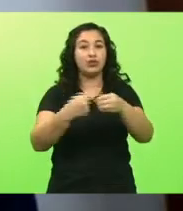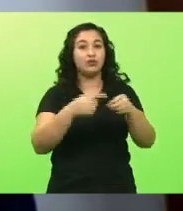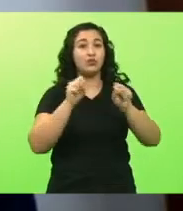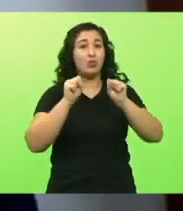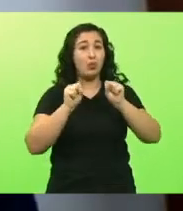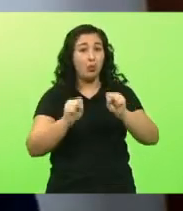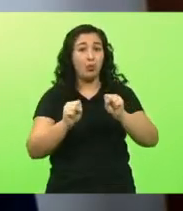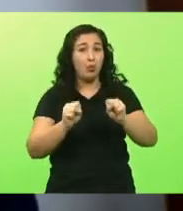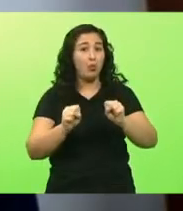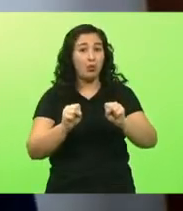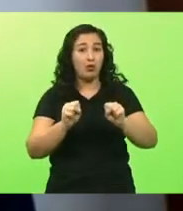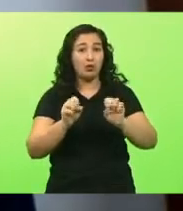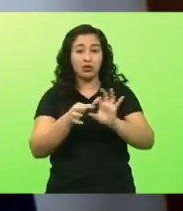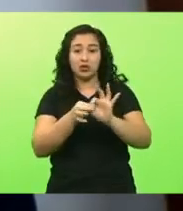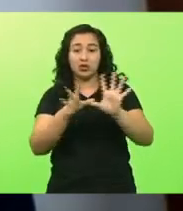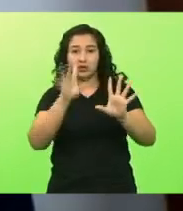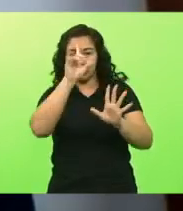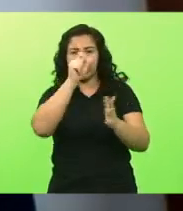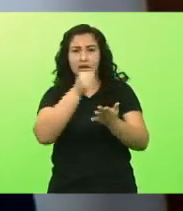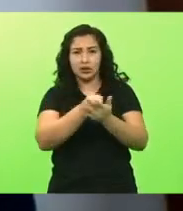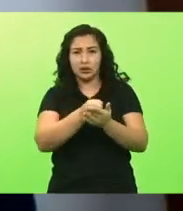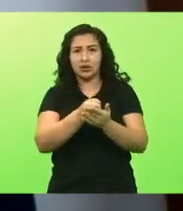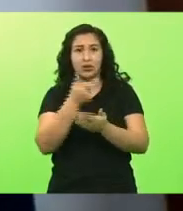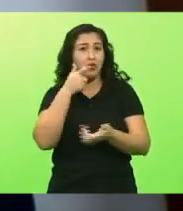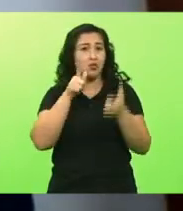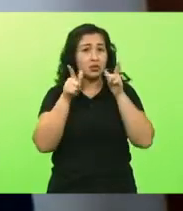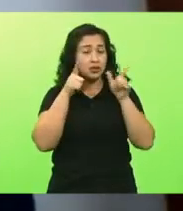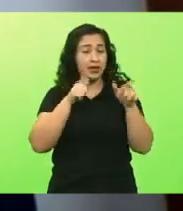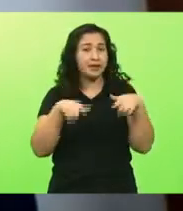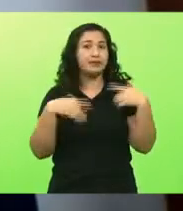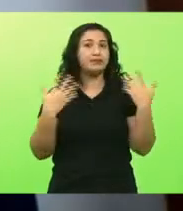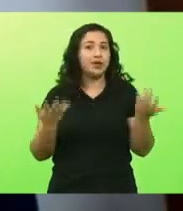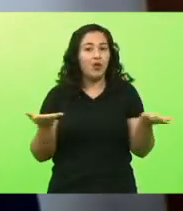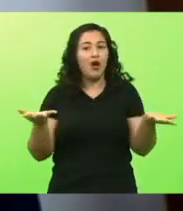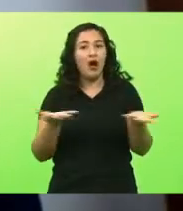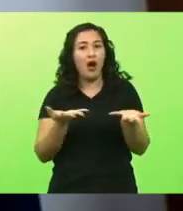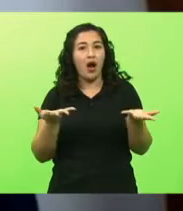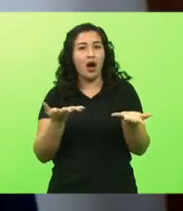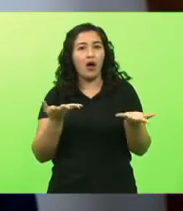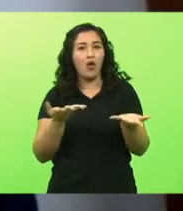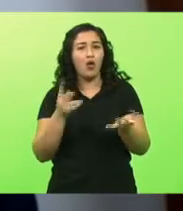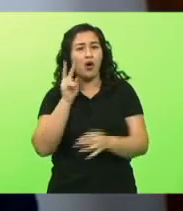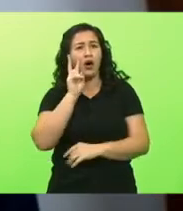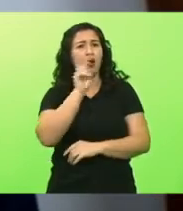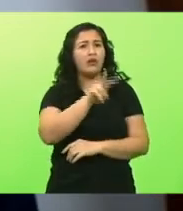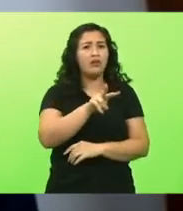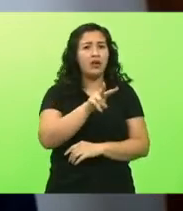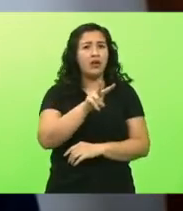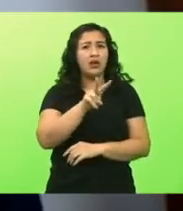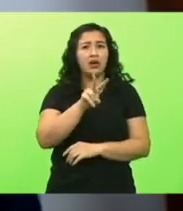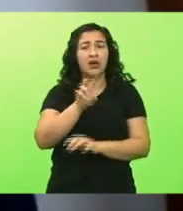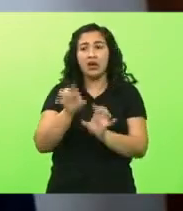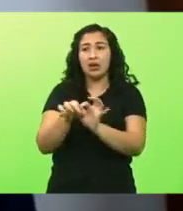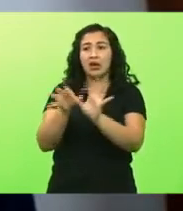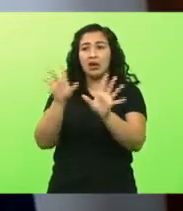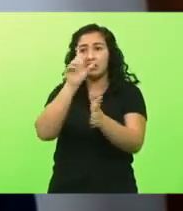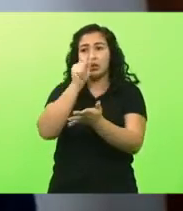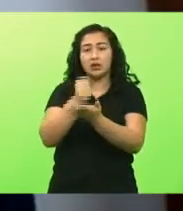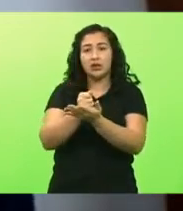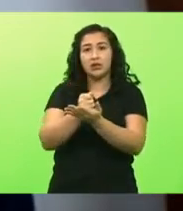ter autonomia. Pois bem, agora, nós estamos vendo a autonomia e o quanto isso